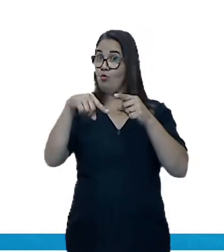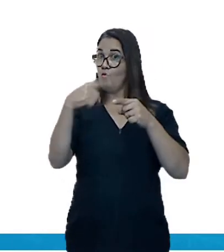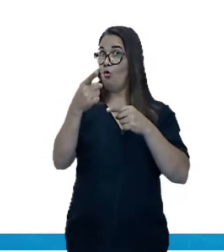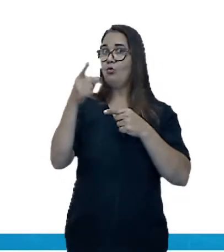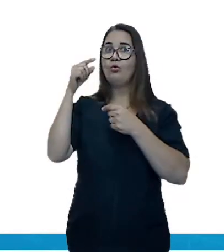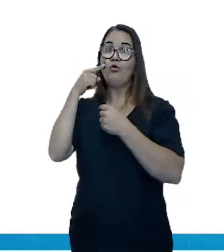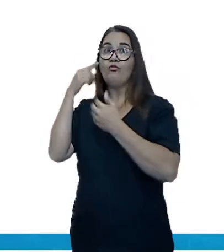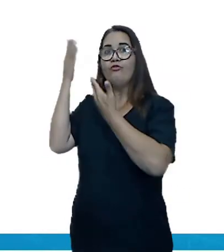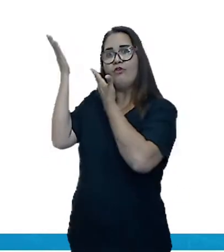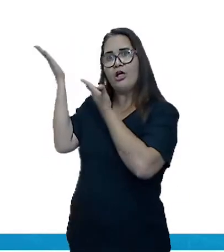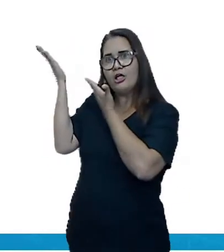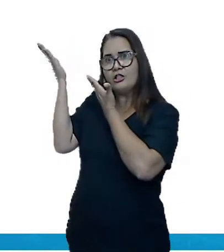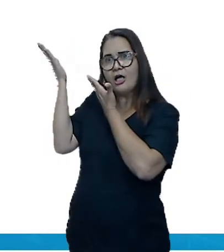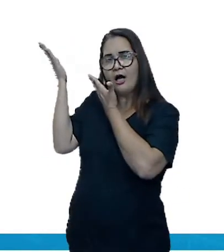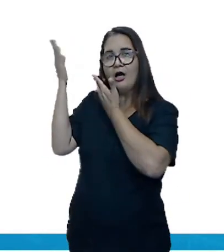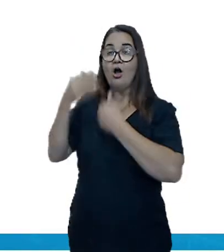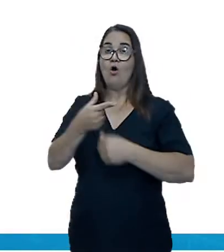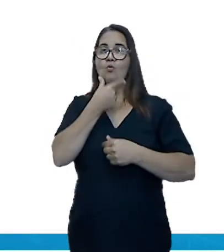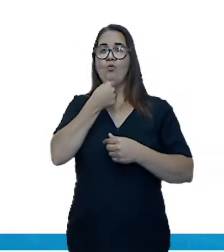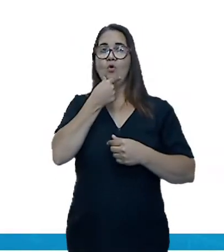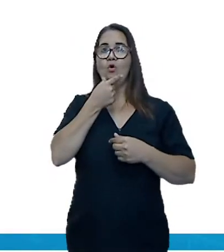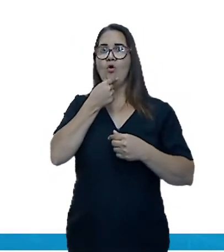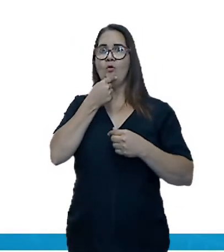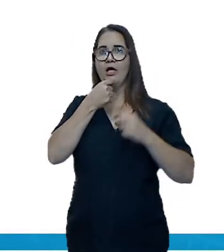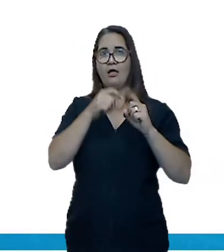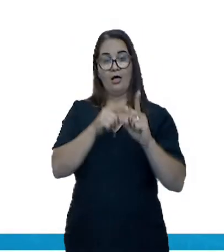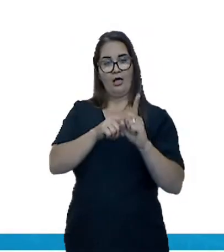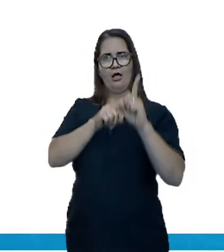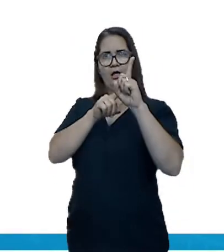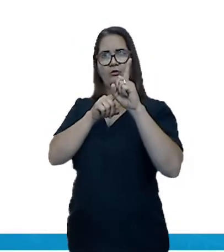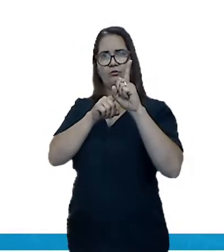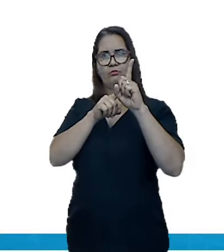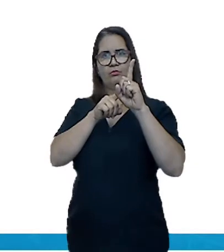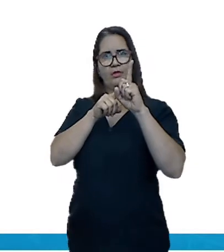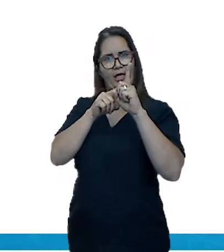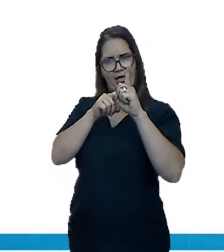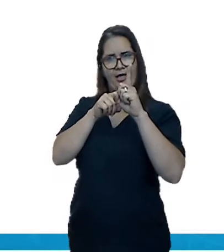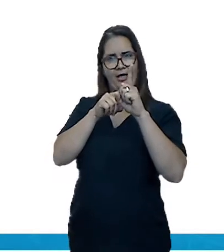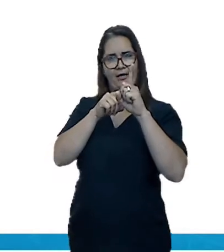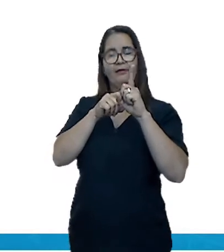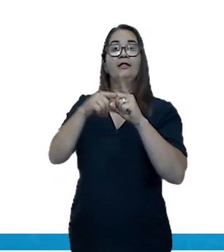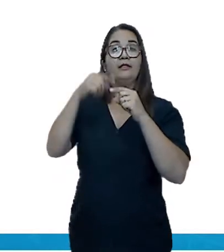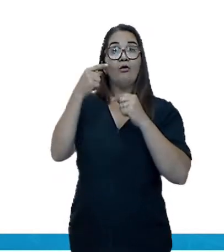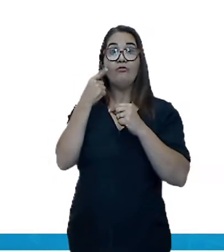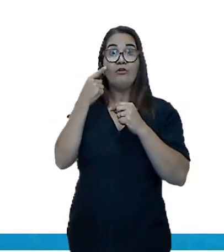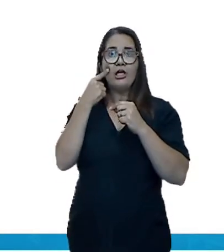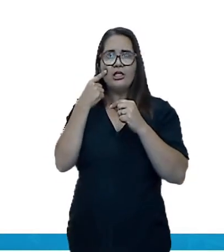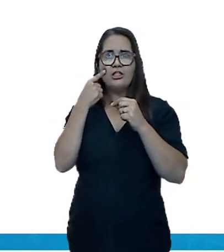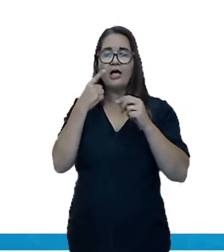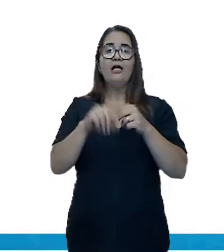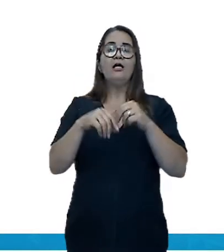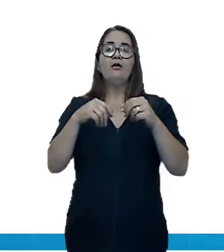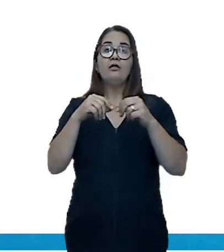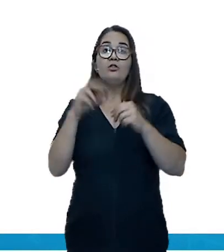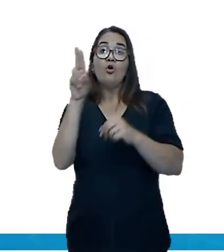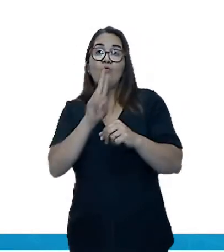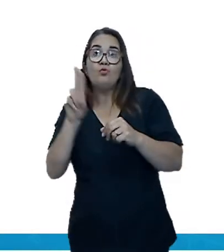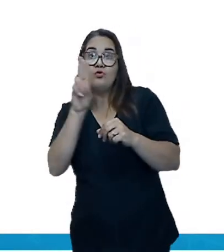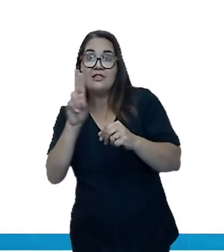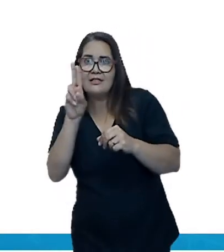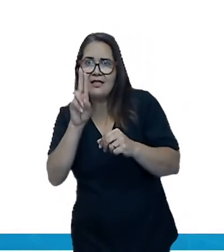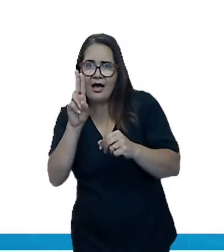do meu tamanho. Além de utilizar utensílios de pedra lascada, como machados, eles eram